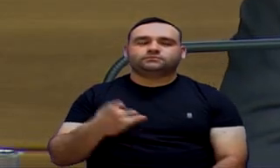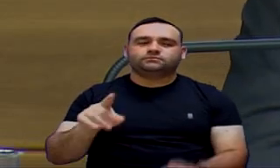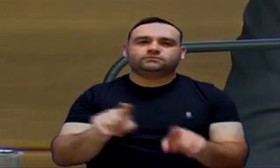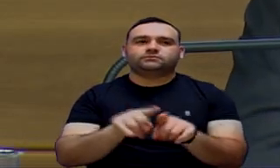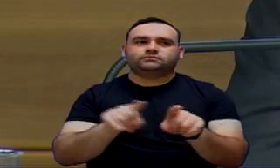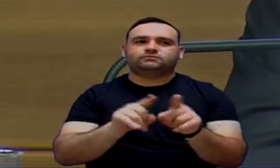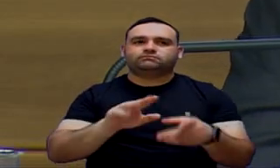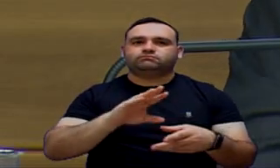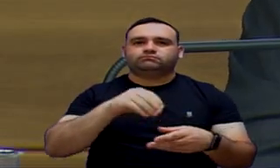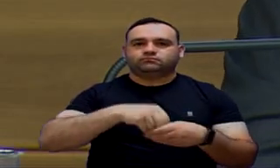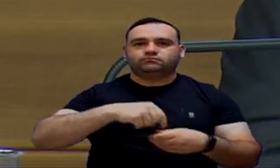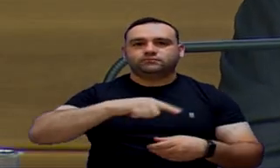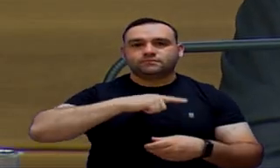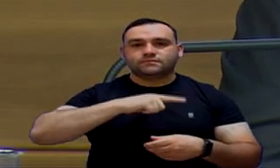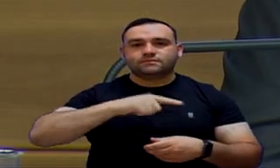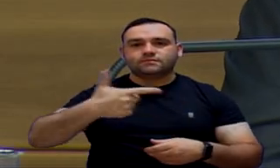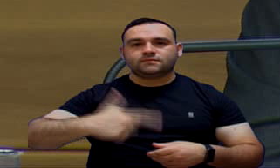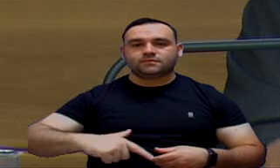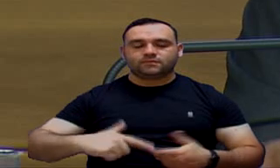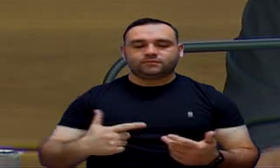que aqui dentro também tem